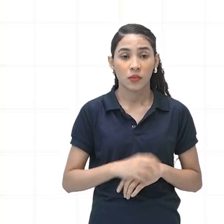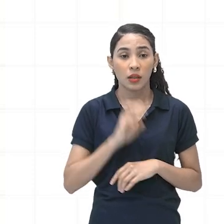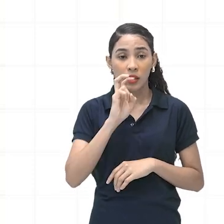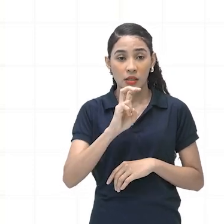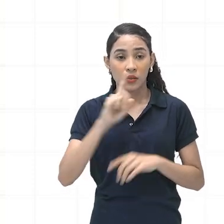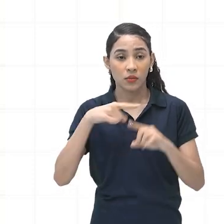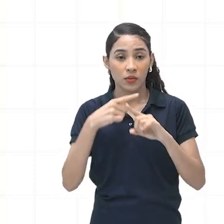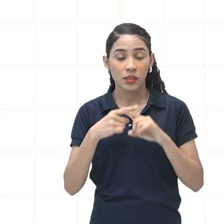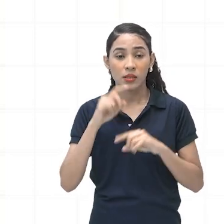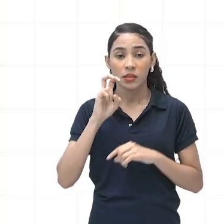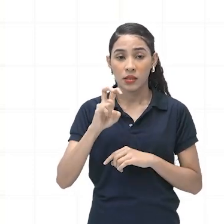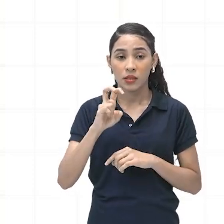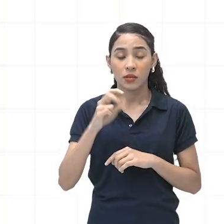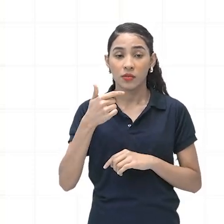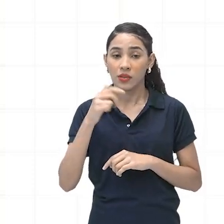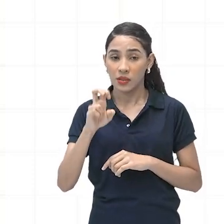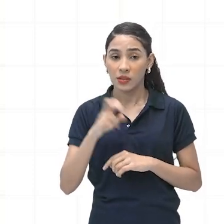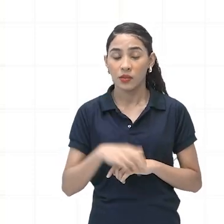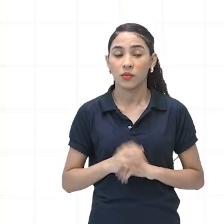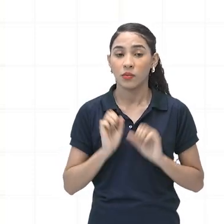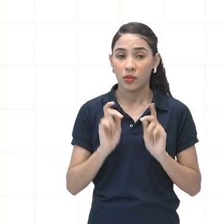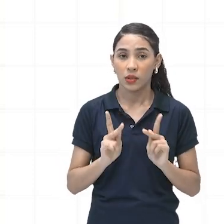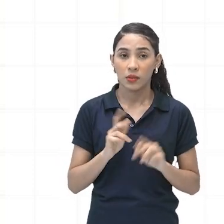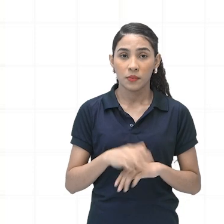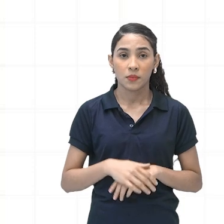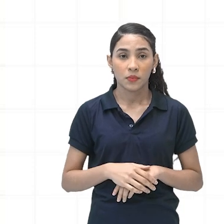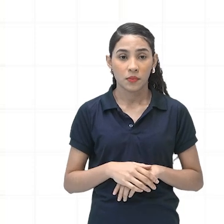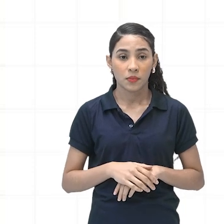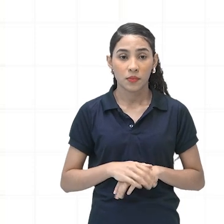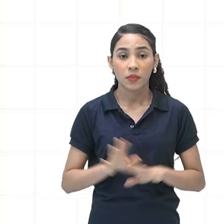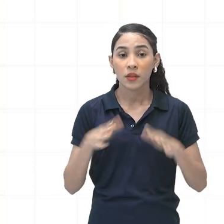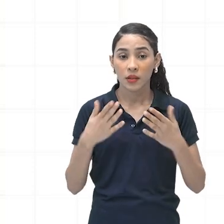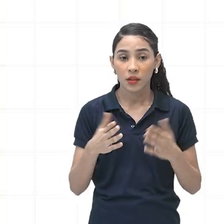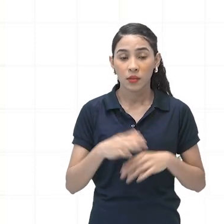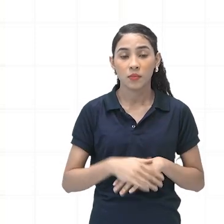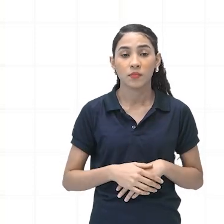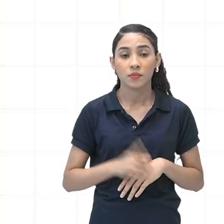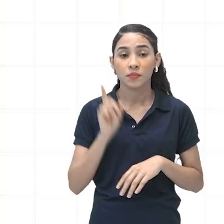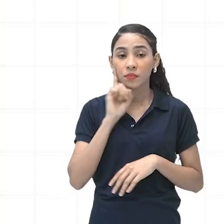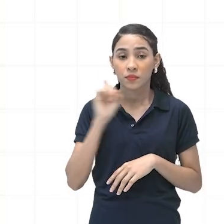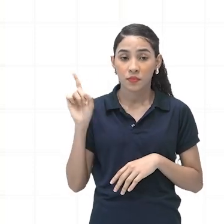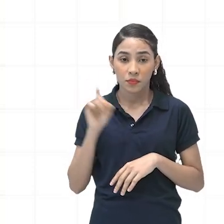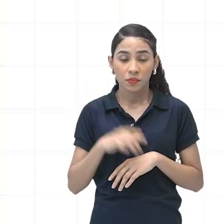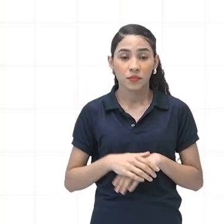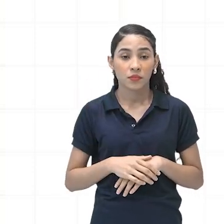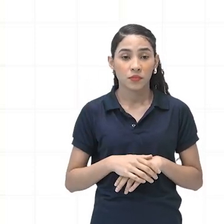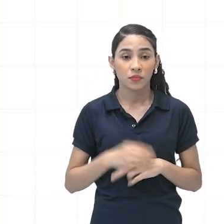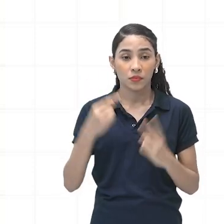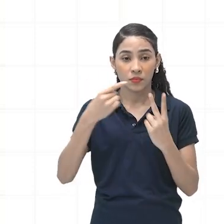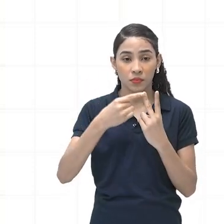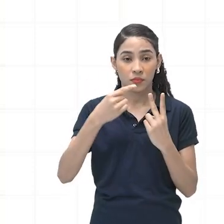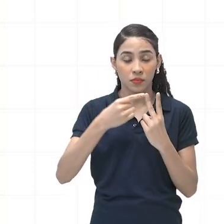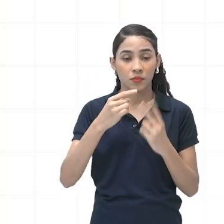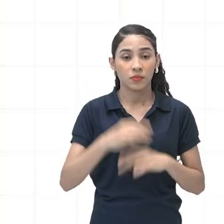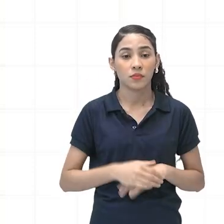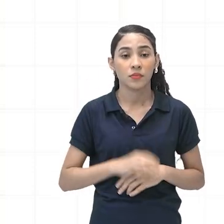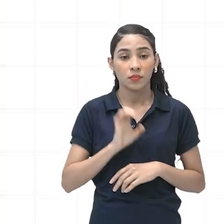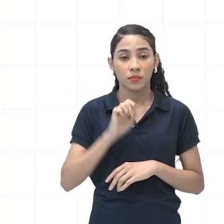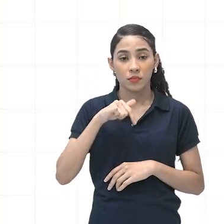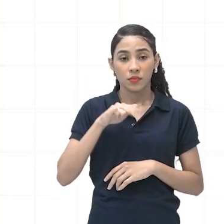vezes 5 dá 25, certo? Então, esse valor aqui, ó, é